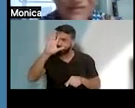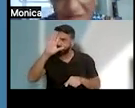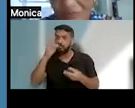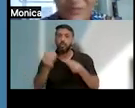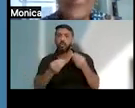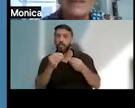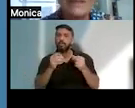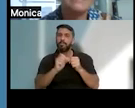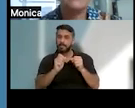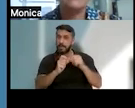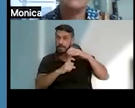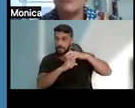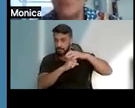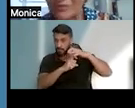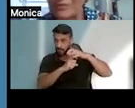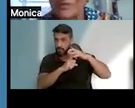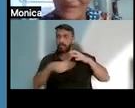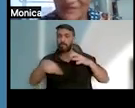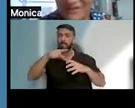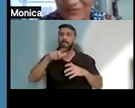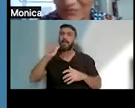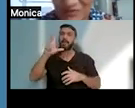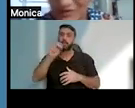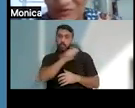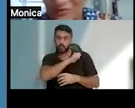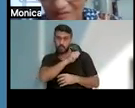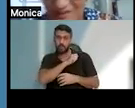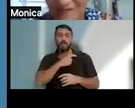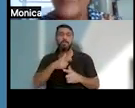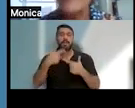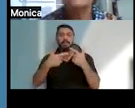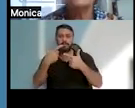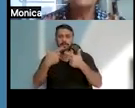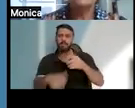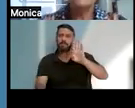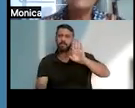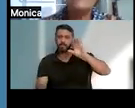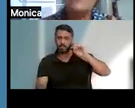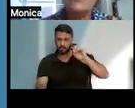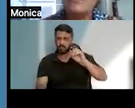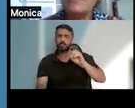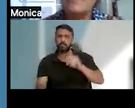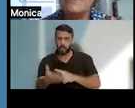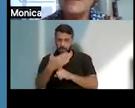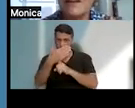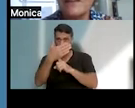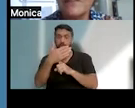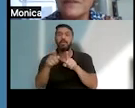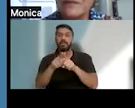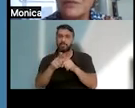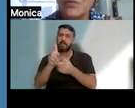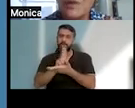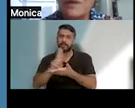um circo para trazer esses alunos para trabalhar com biotecnologia. E na Universidade de